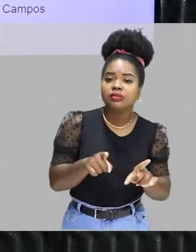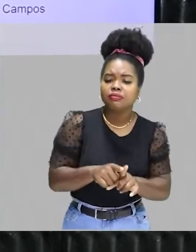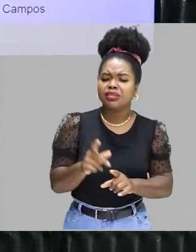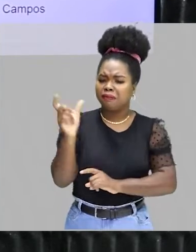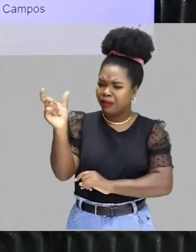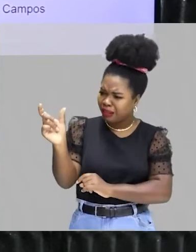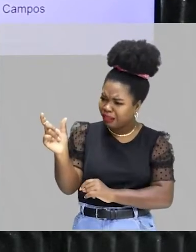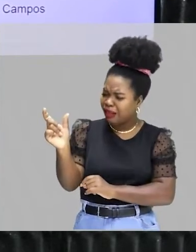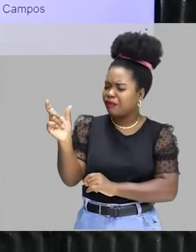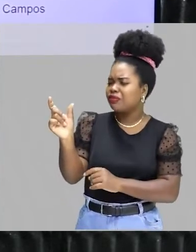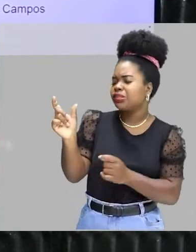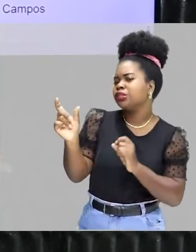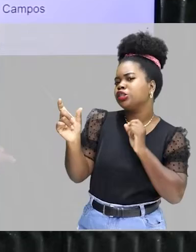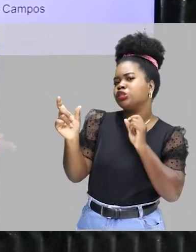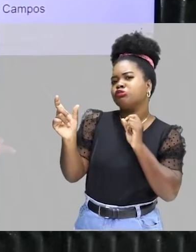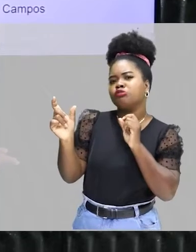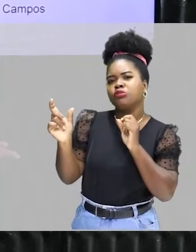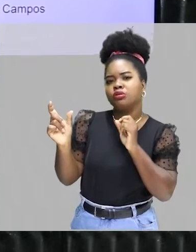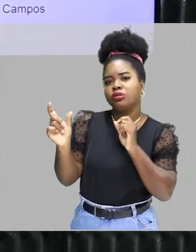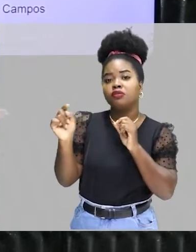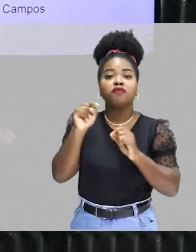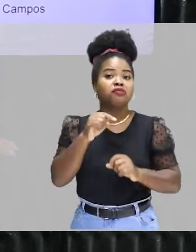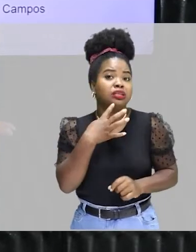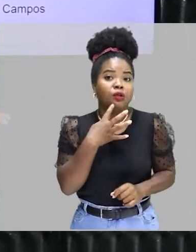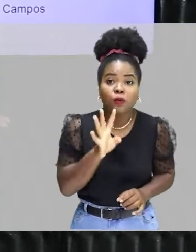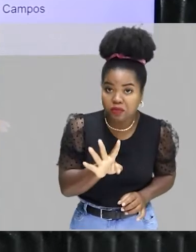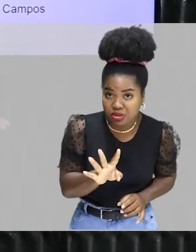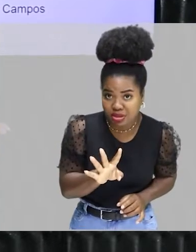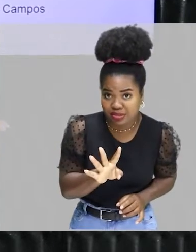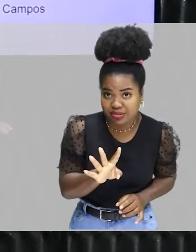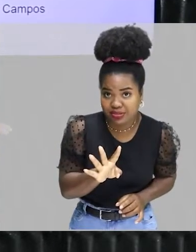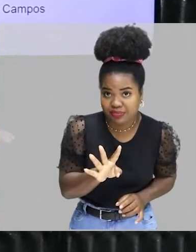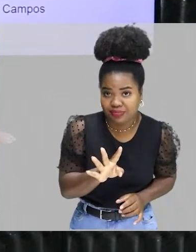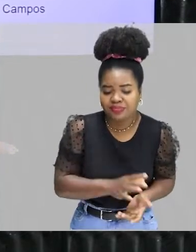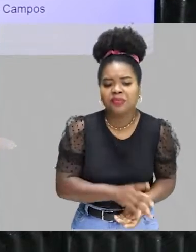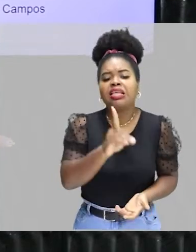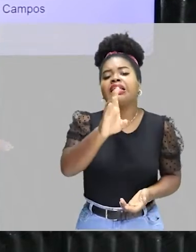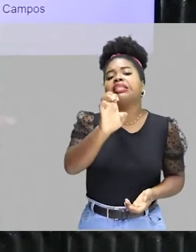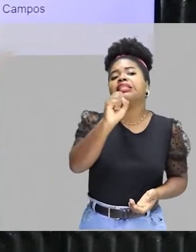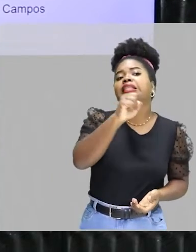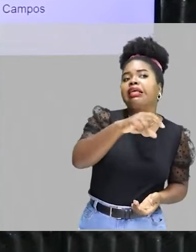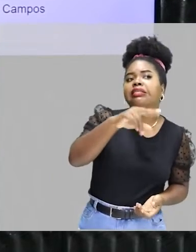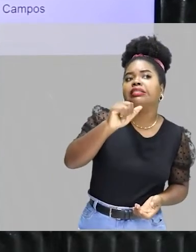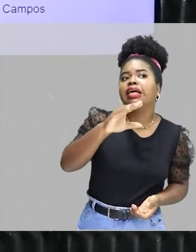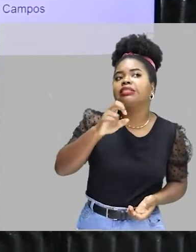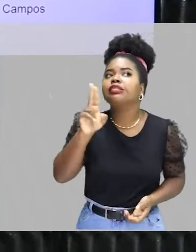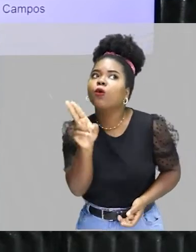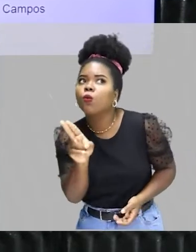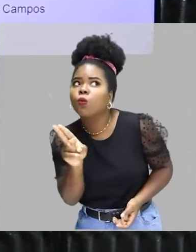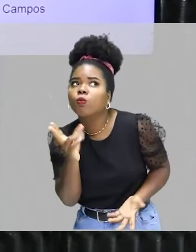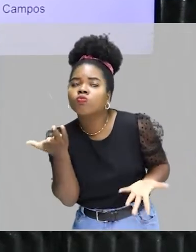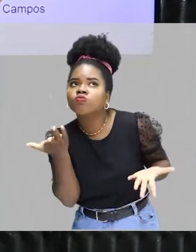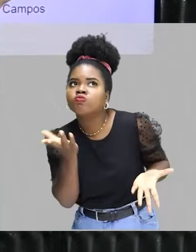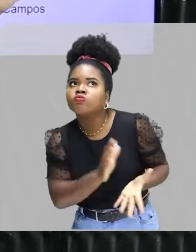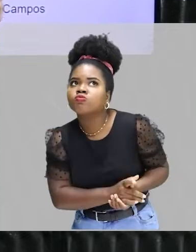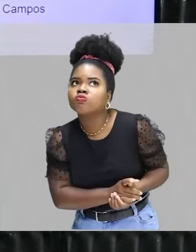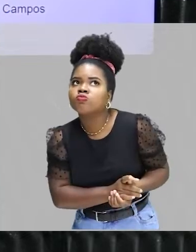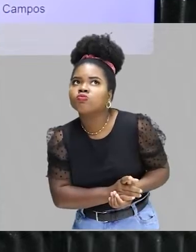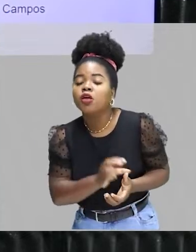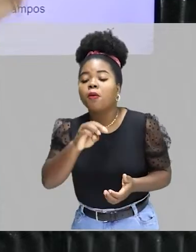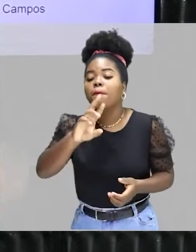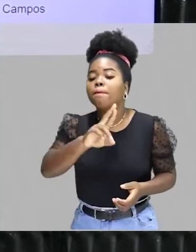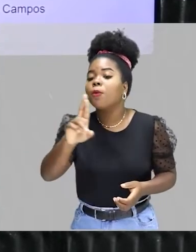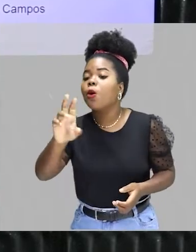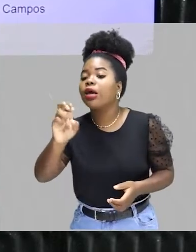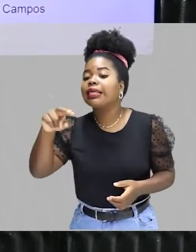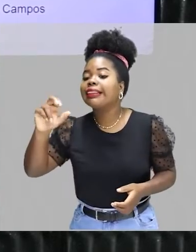palavras que eu acredito que eu nunca ouvi, nem você. Fulano desnasceu, fulano desnasce ou fulano nasce, morre, nasce. Então,